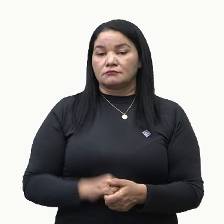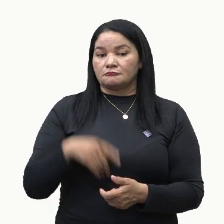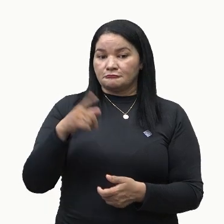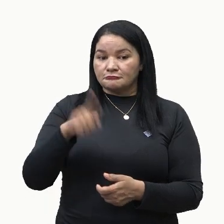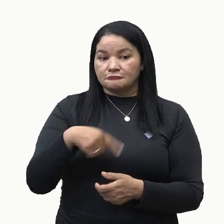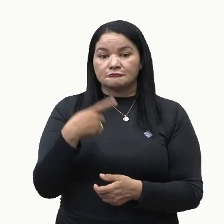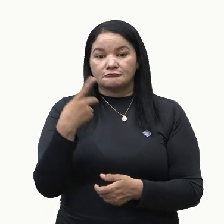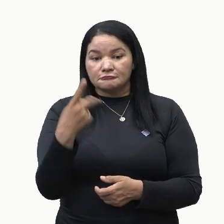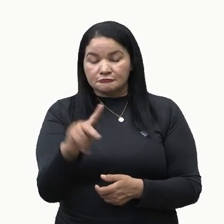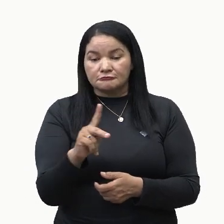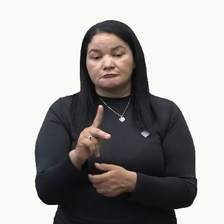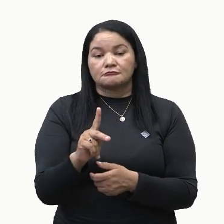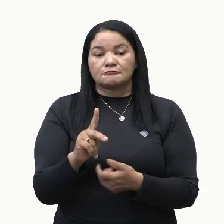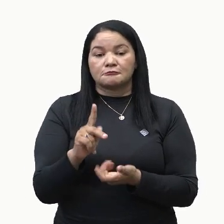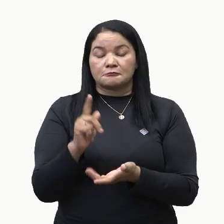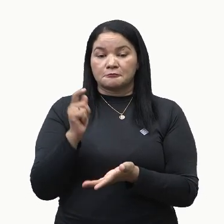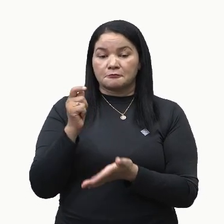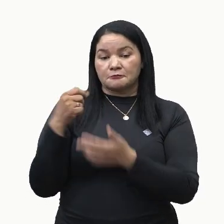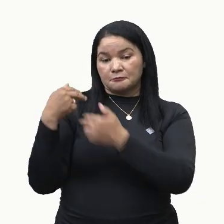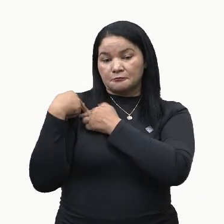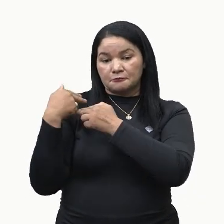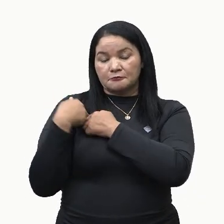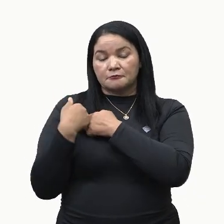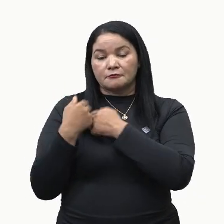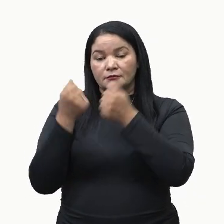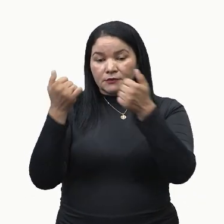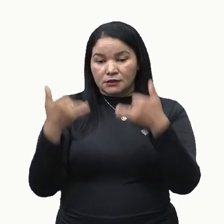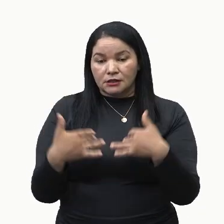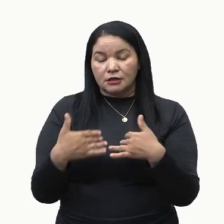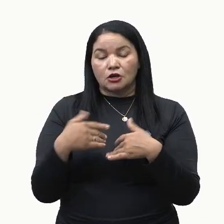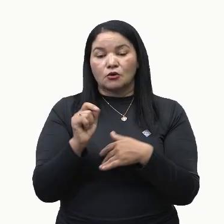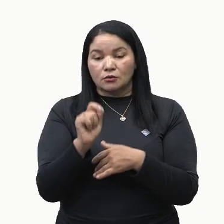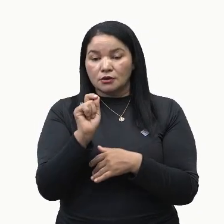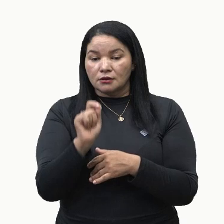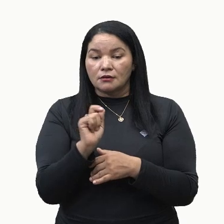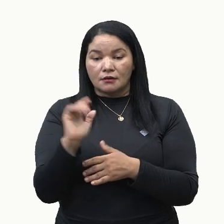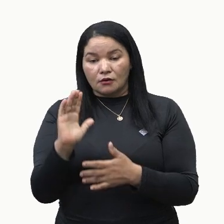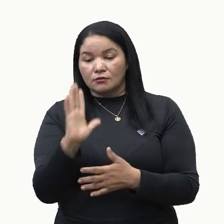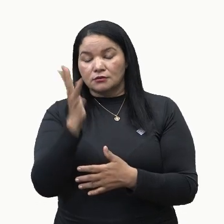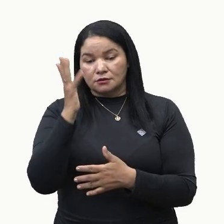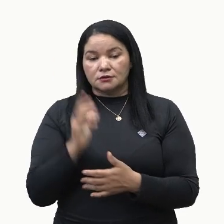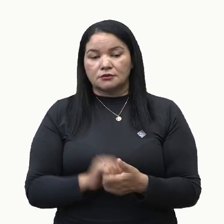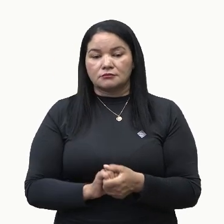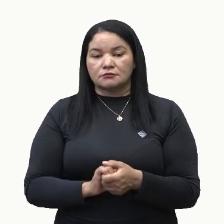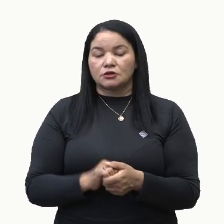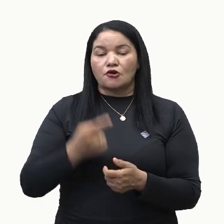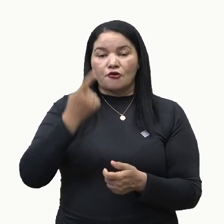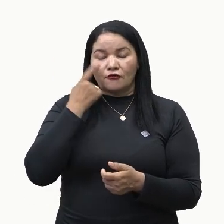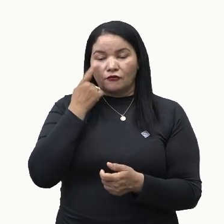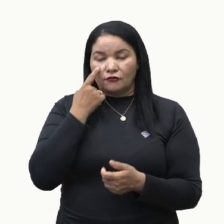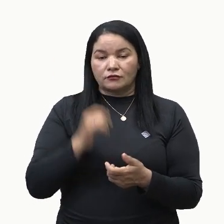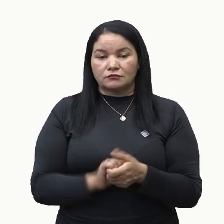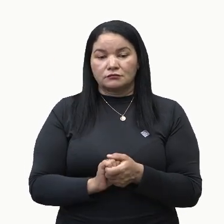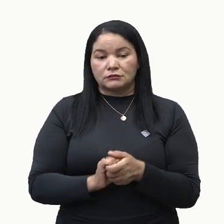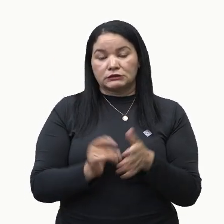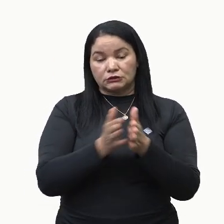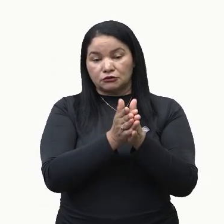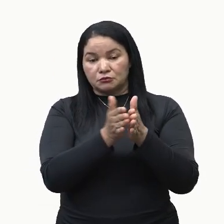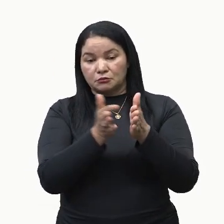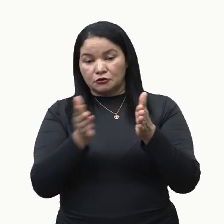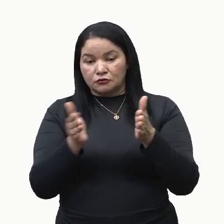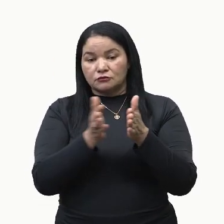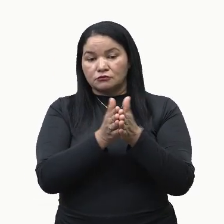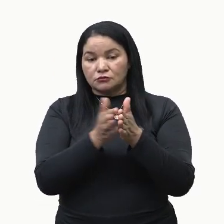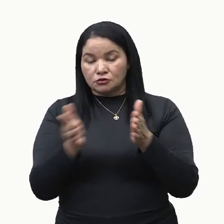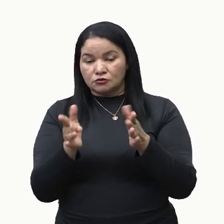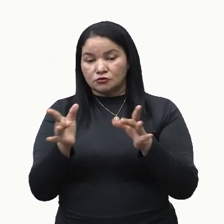obrigação explicar o que aconteceu. Notem aí que também temos um período composto por